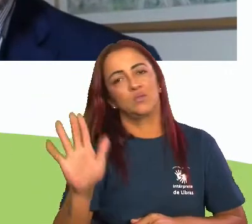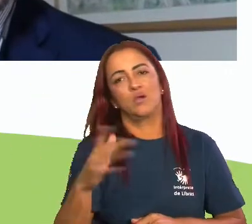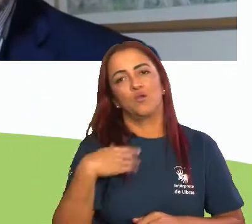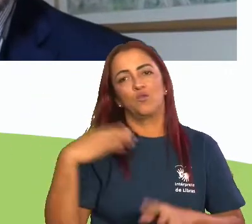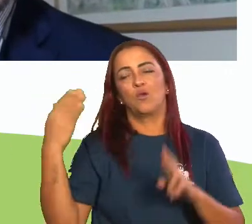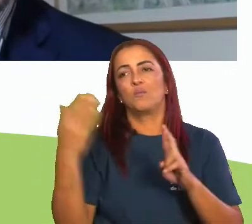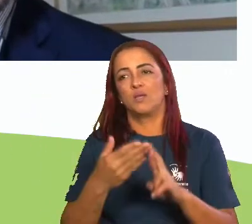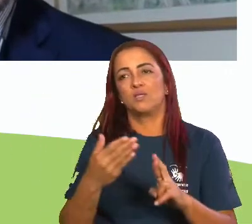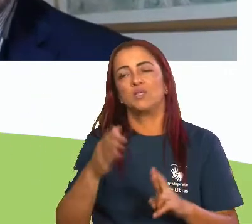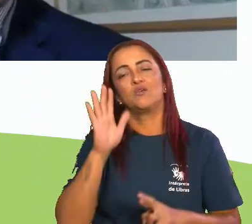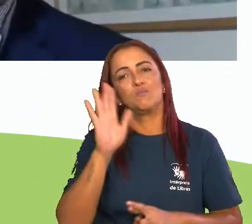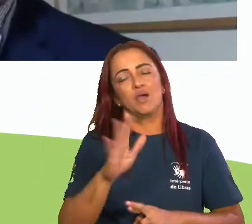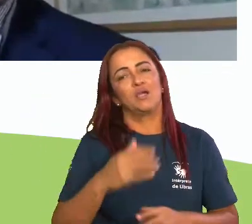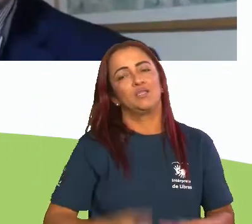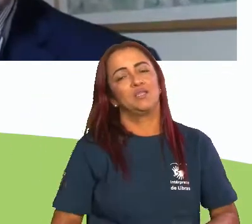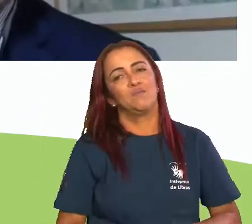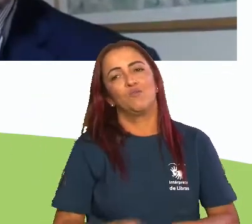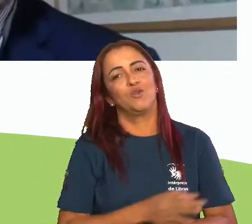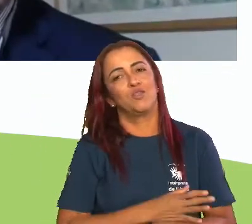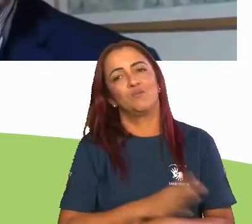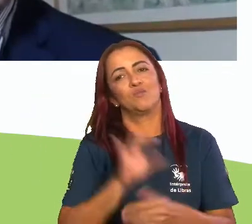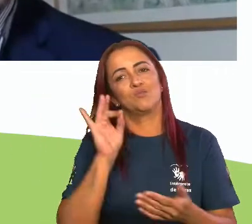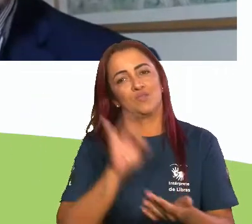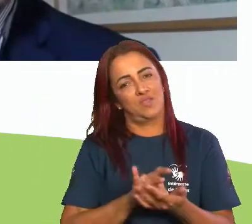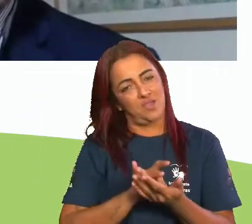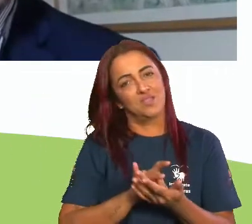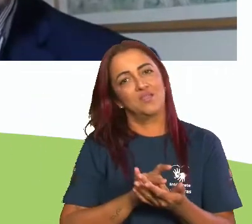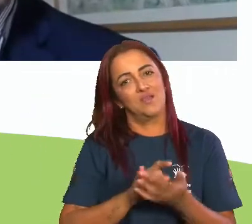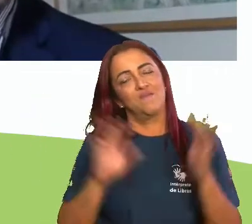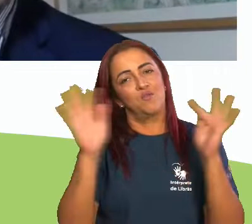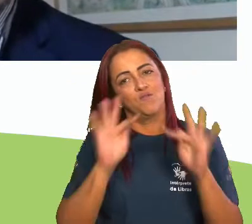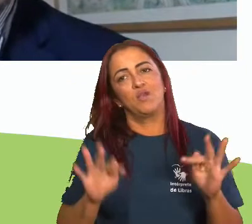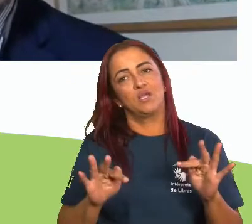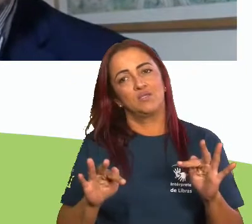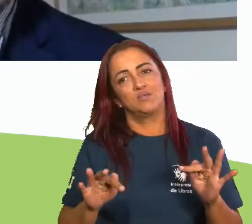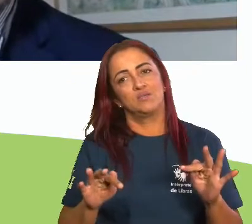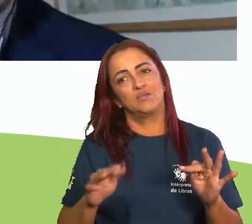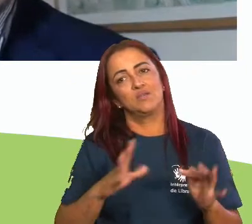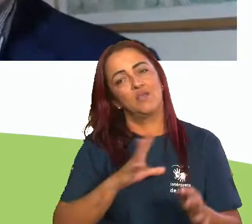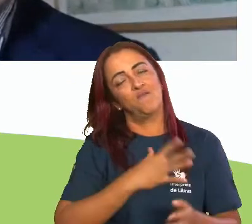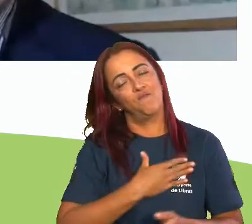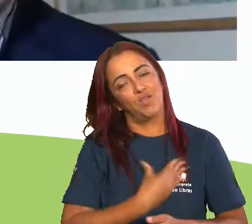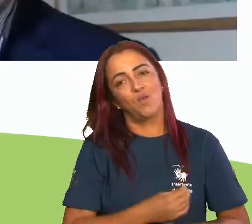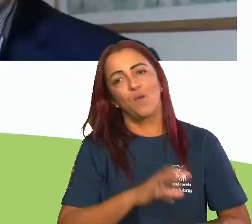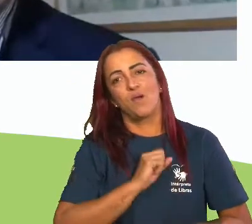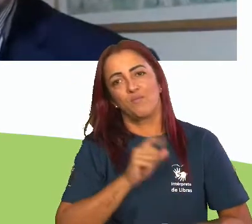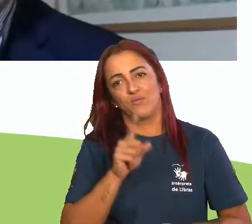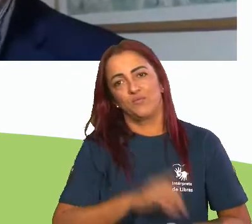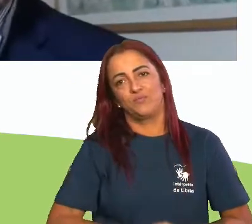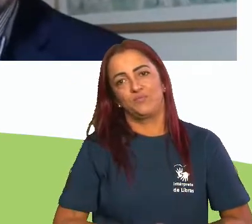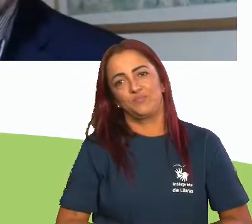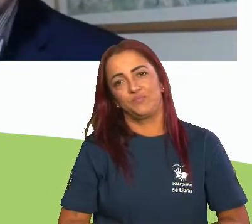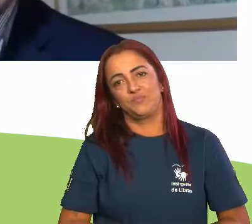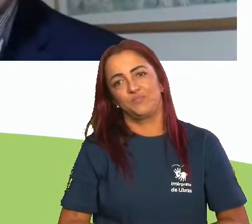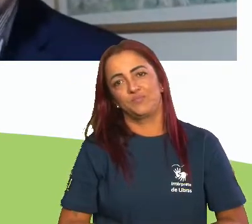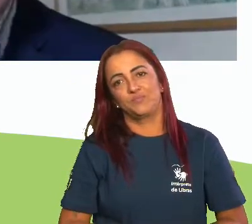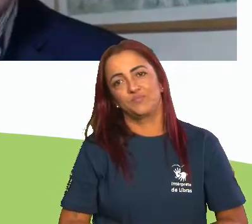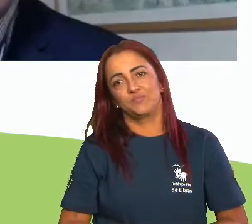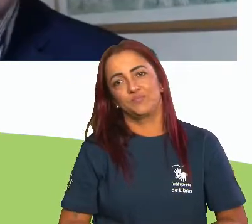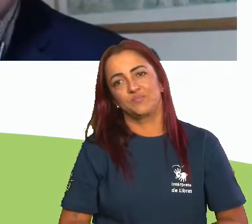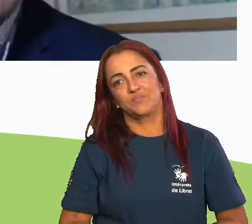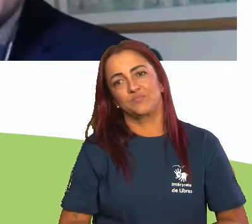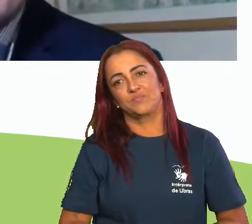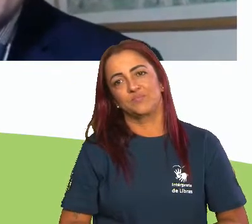representando ele, mas estou muito emocionada e muito feliz. Viu, filhão? Te amo, nós te amamos.